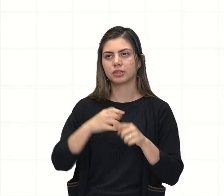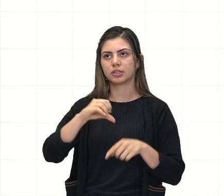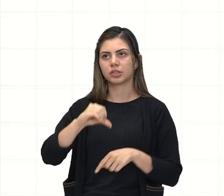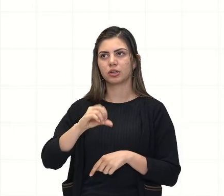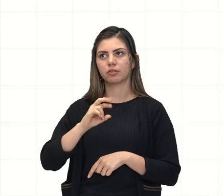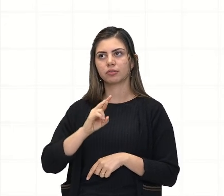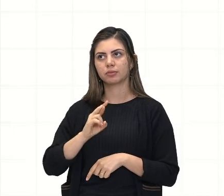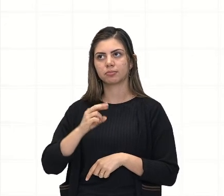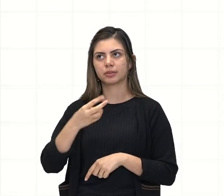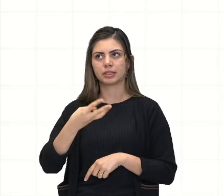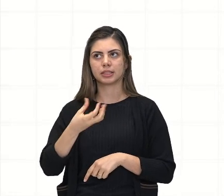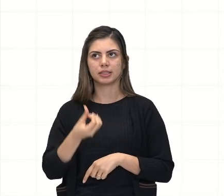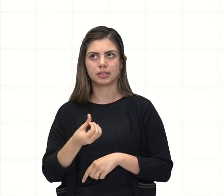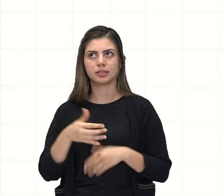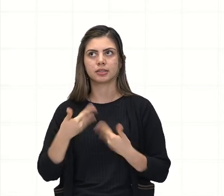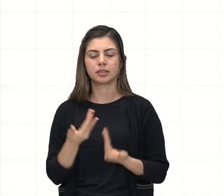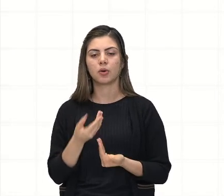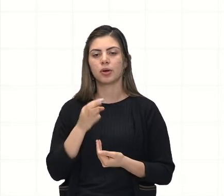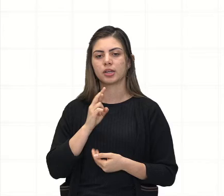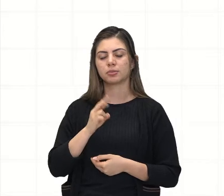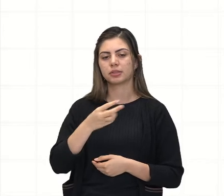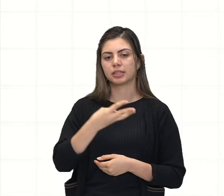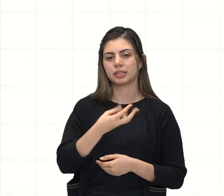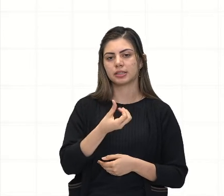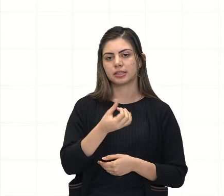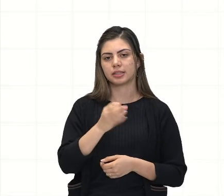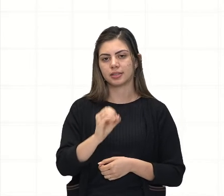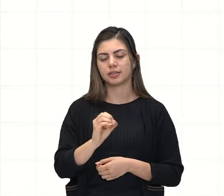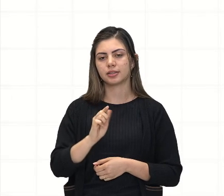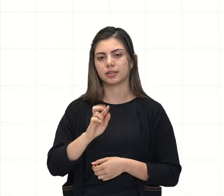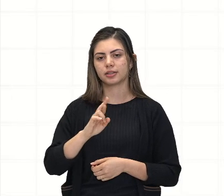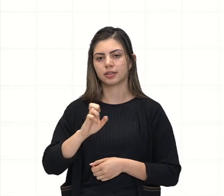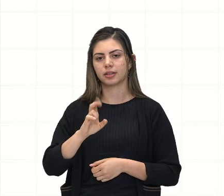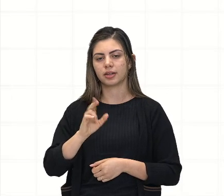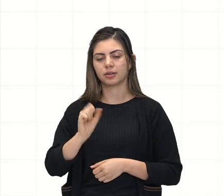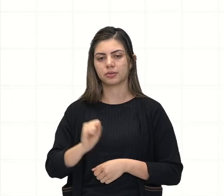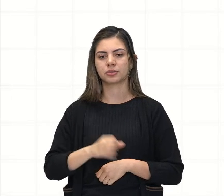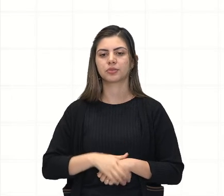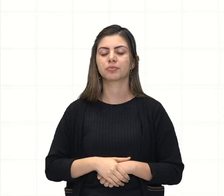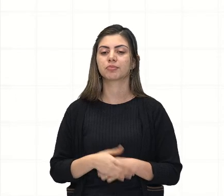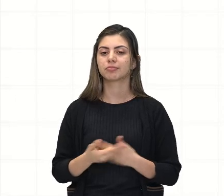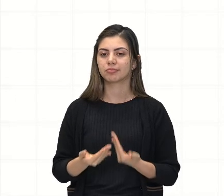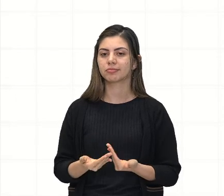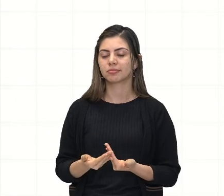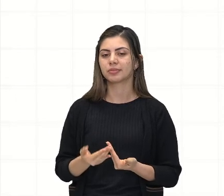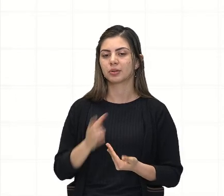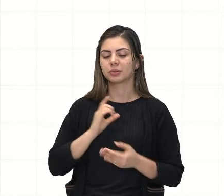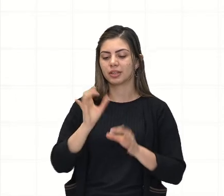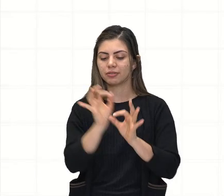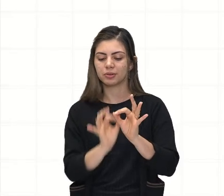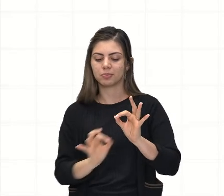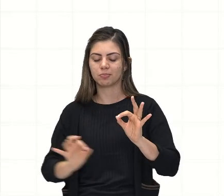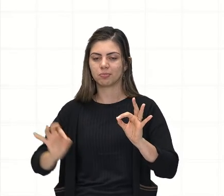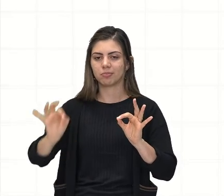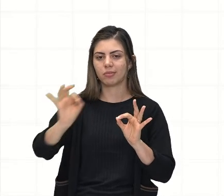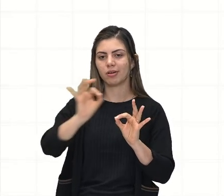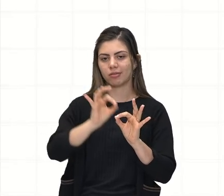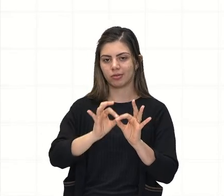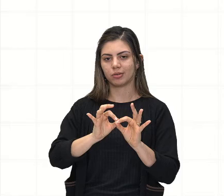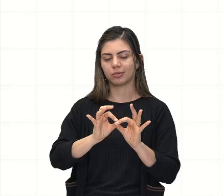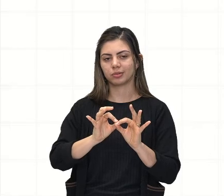36. 360 graus. Tá? E acabei de dar aqui uma volta completa. Nós fizemos